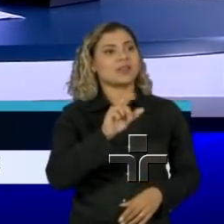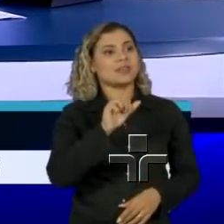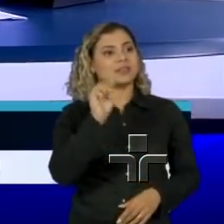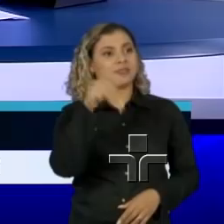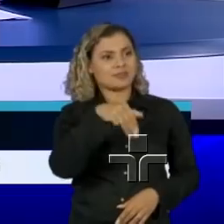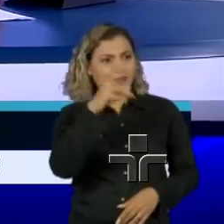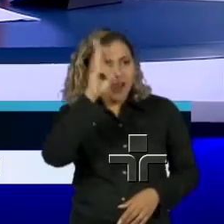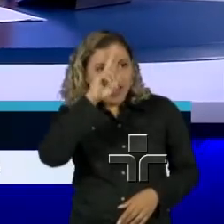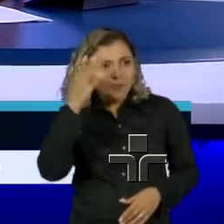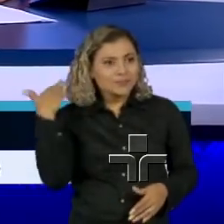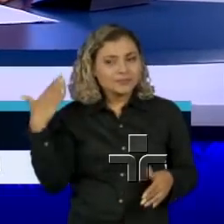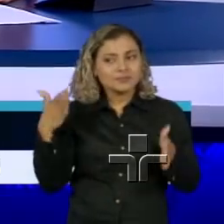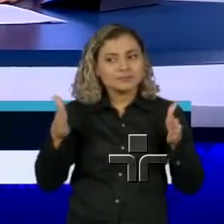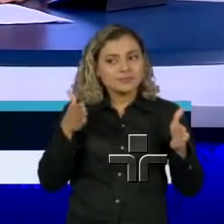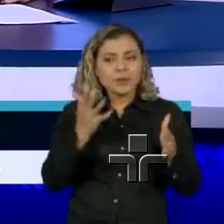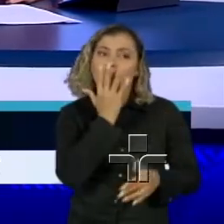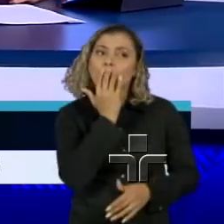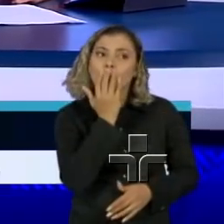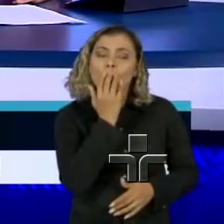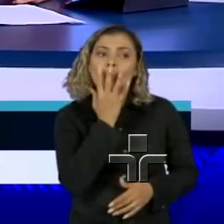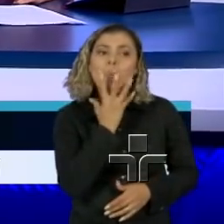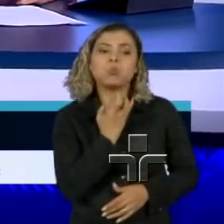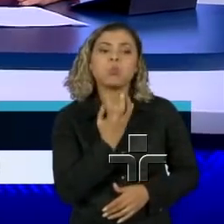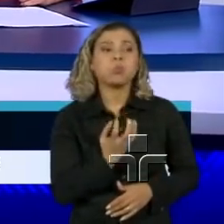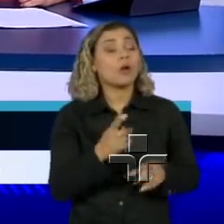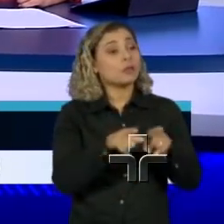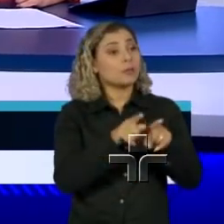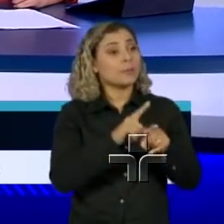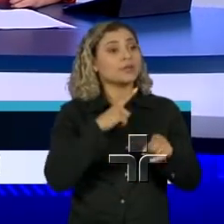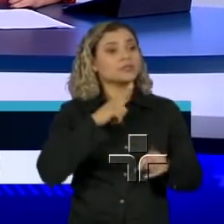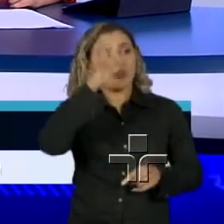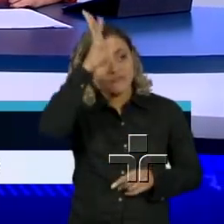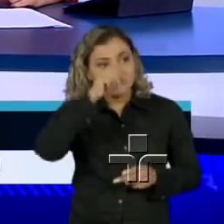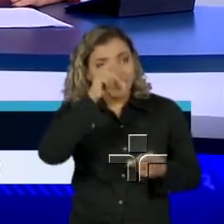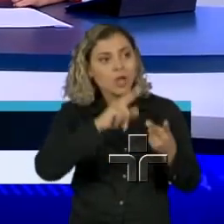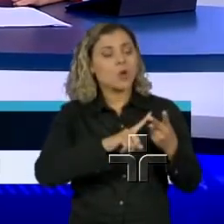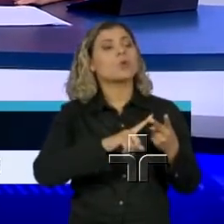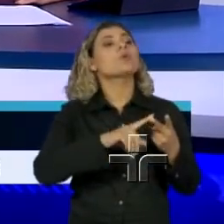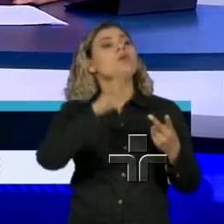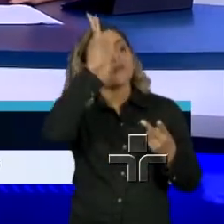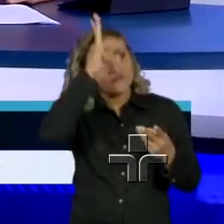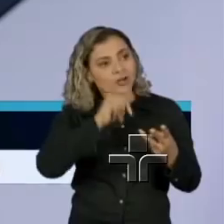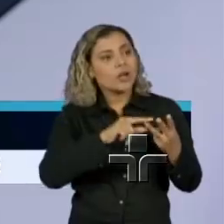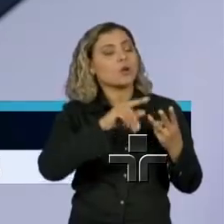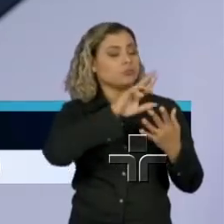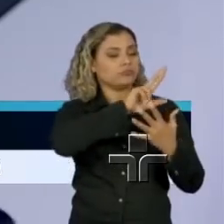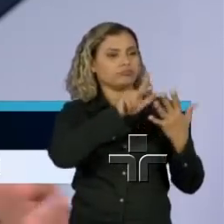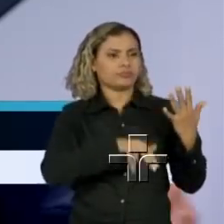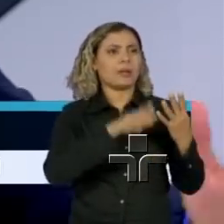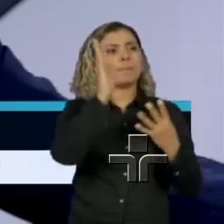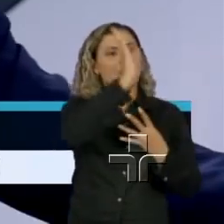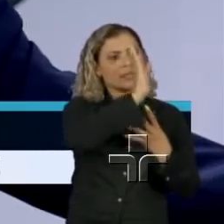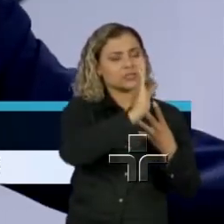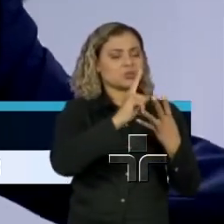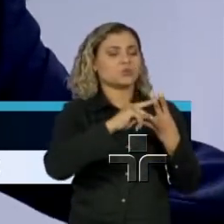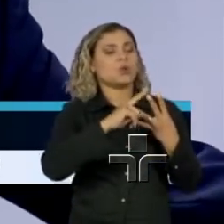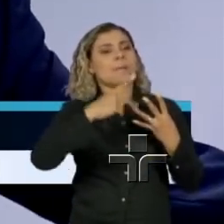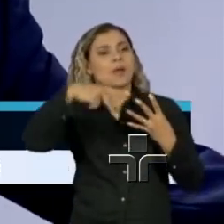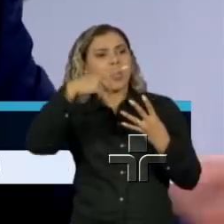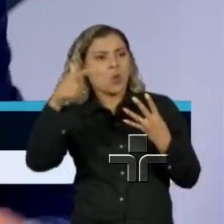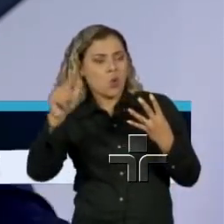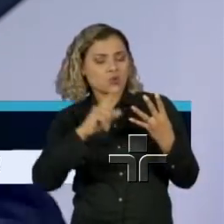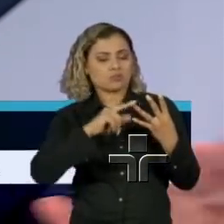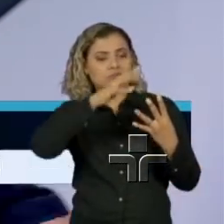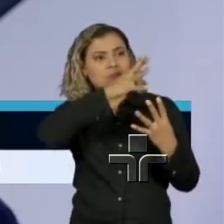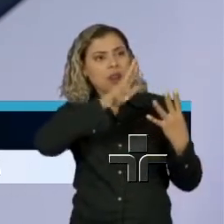lá, frango francês, frango americano, frango italiano e frango brasileiro. Você olhava para o local onde ficava o